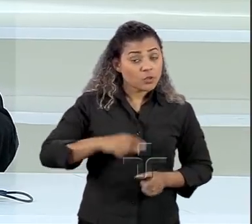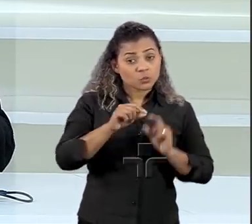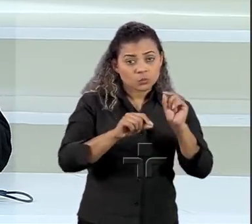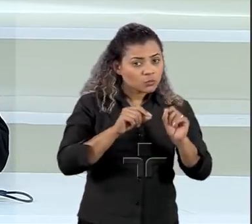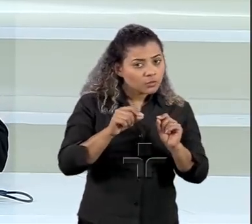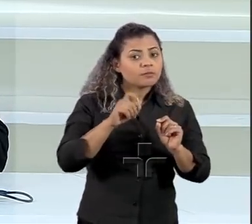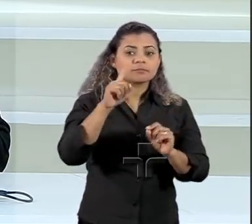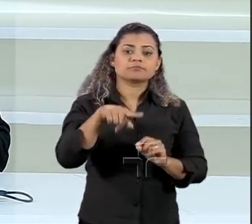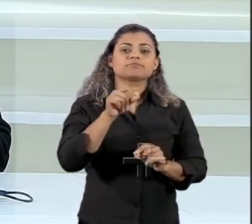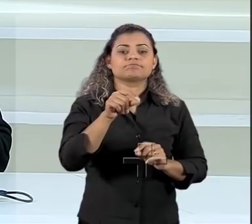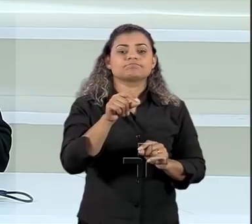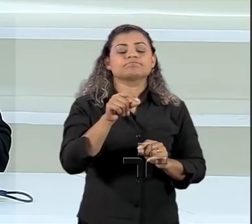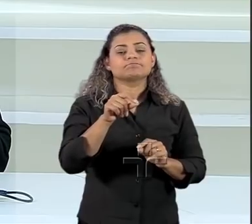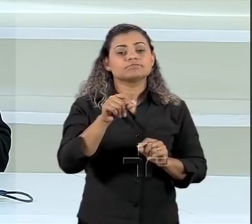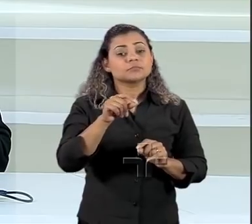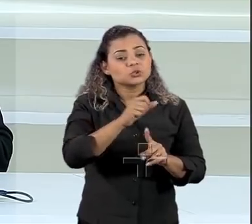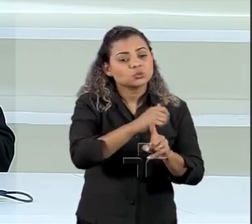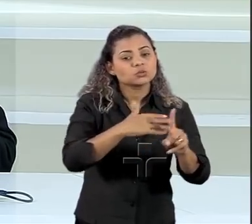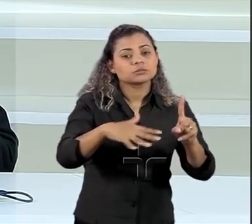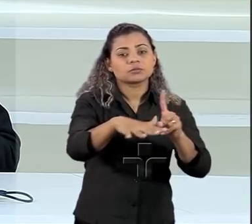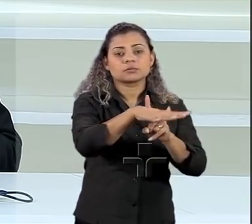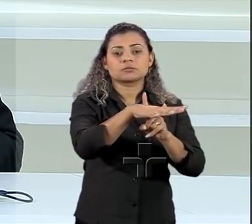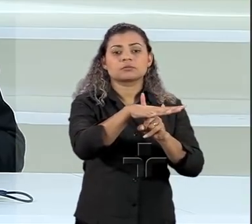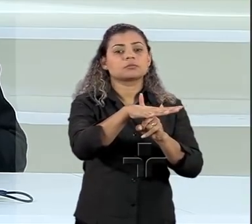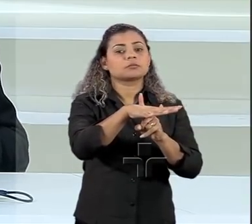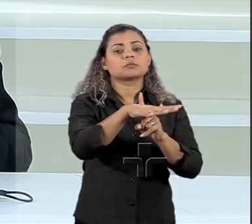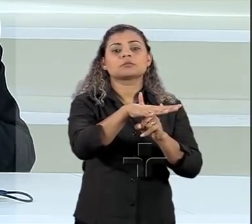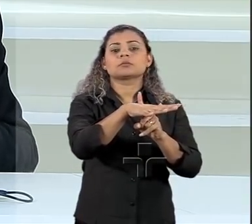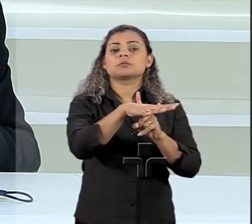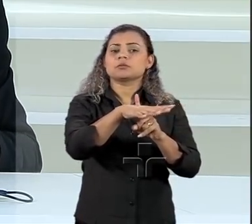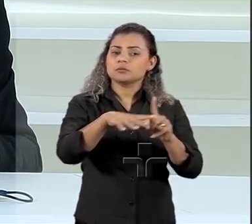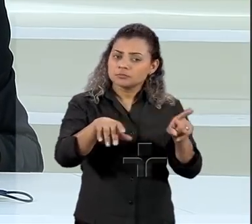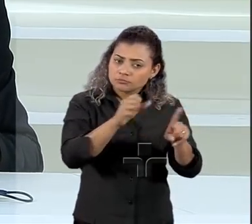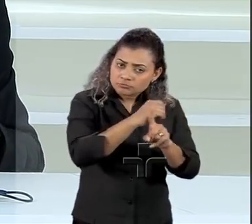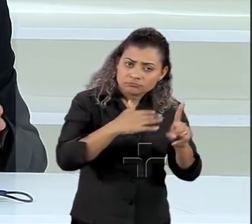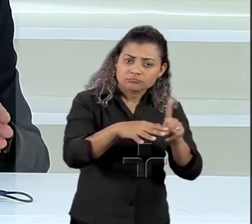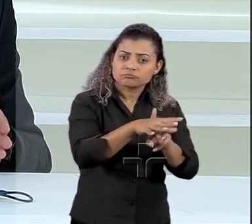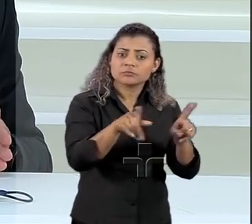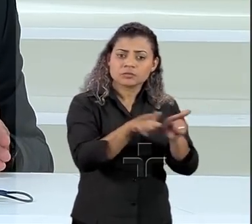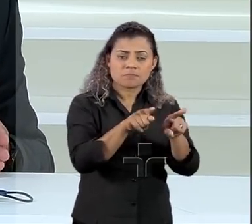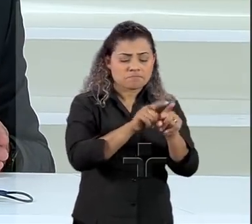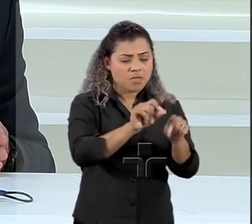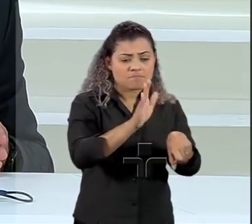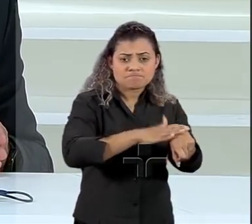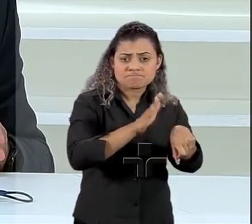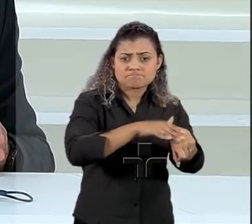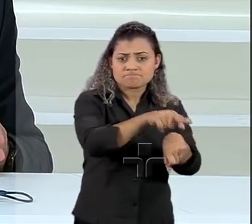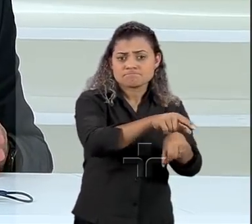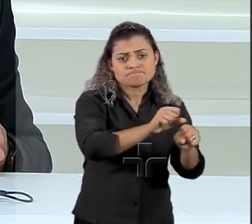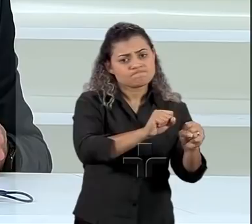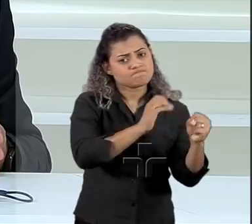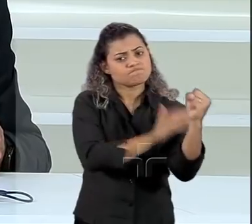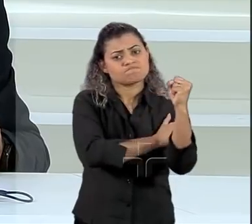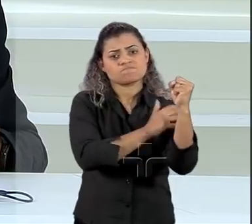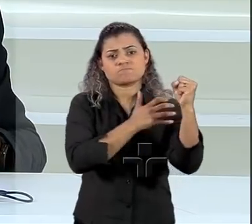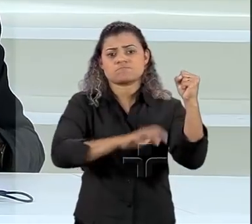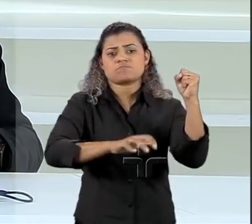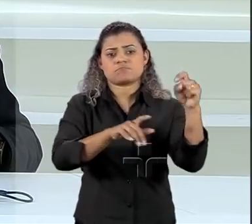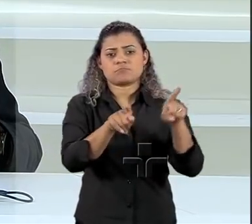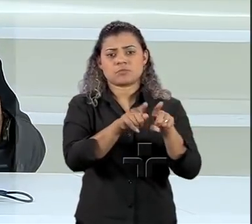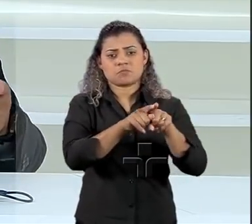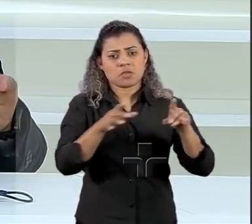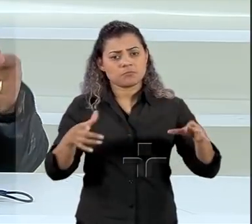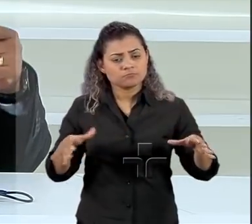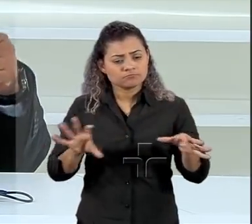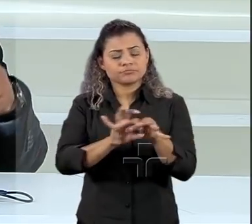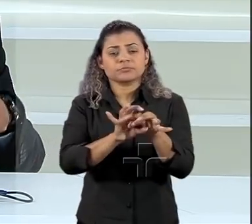justamente o empoderamento da sociedade. É fazer com que a sociedade participe ativamente, como está lá na Constituição. O artigo